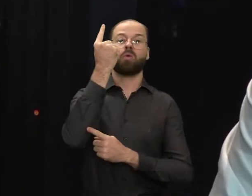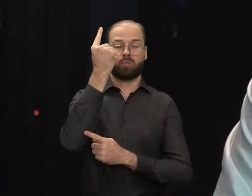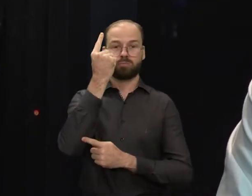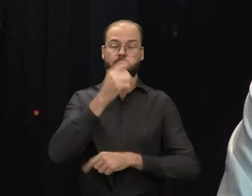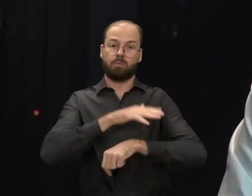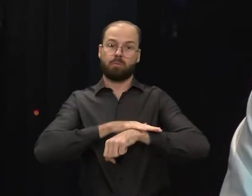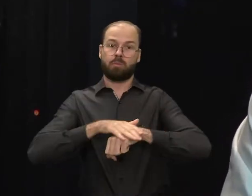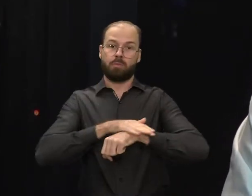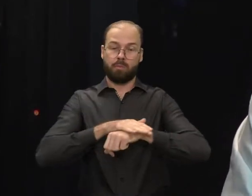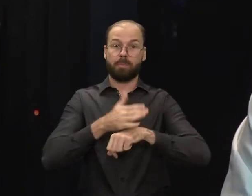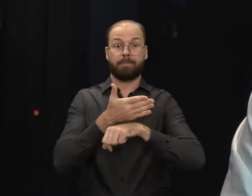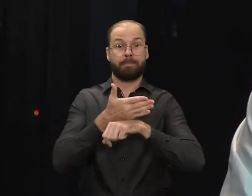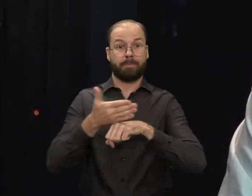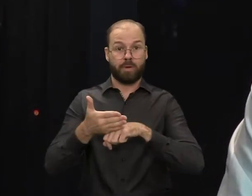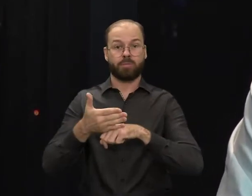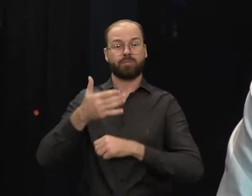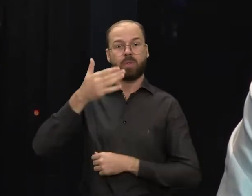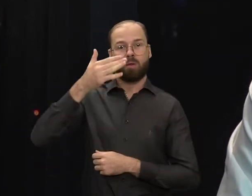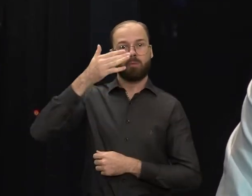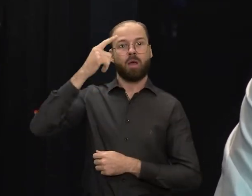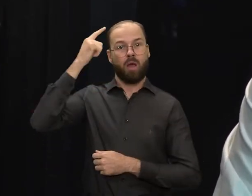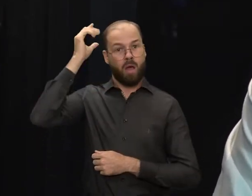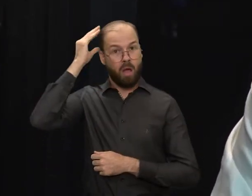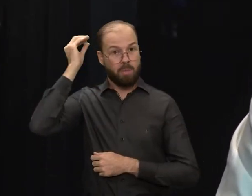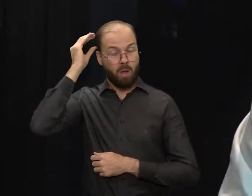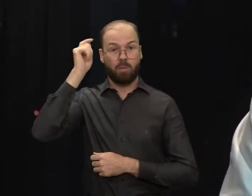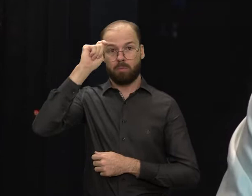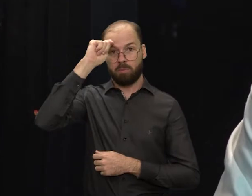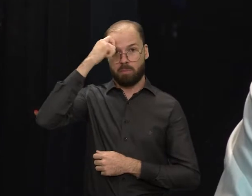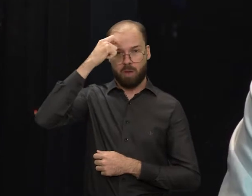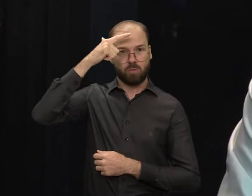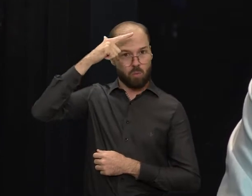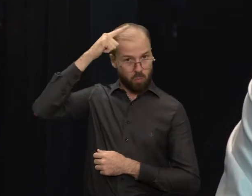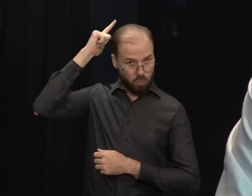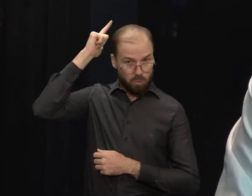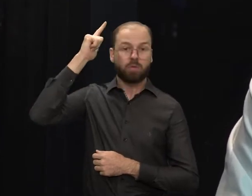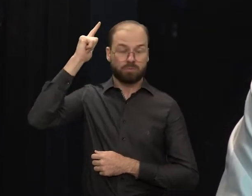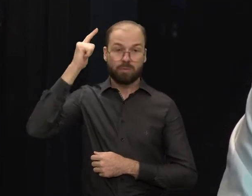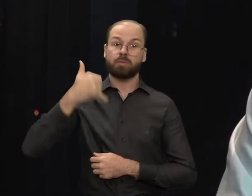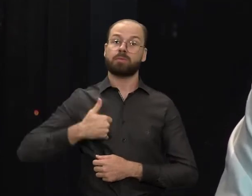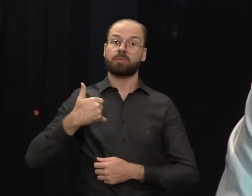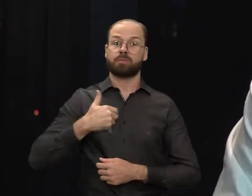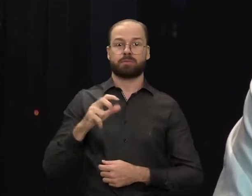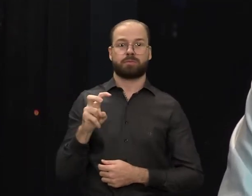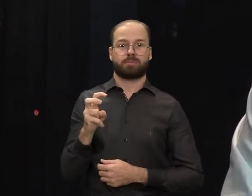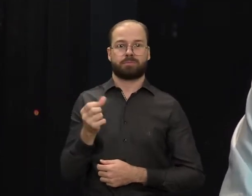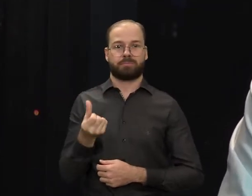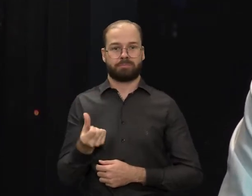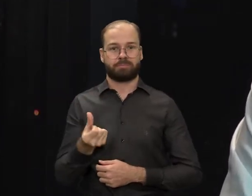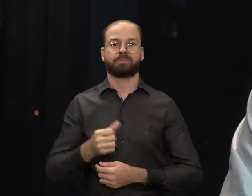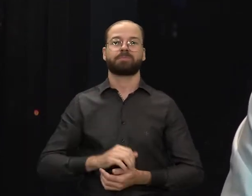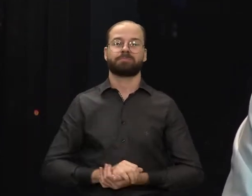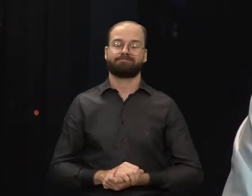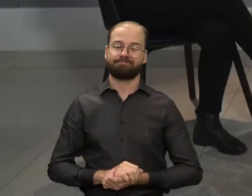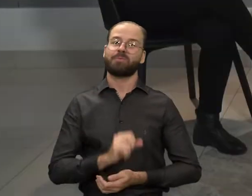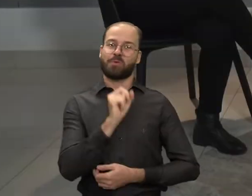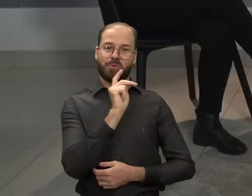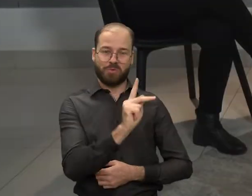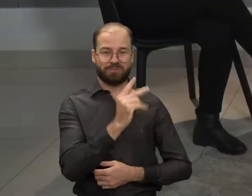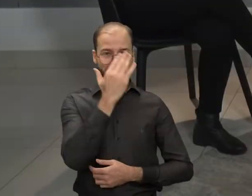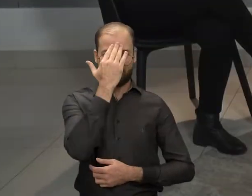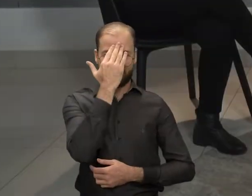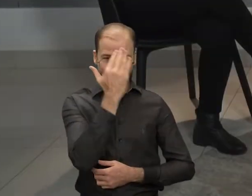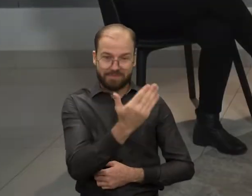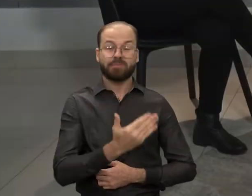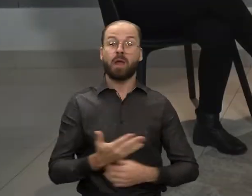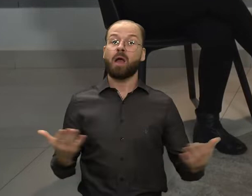alto, pele branca, cabelo preto, um pouco calvo, de 56 anos. Certo, professor, muito